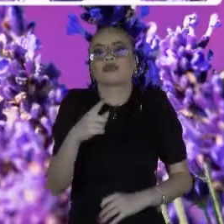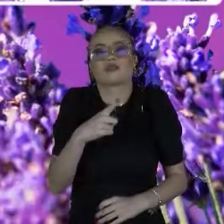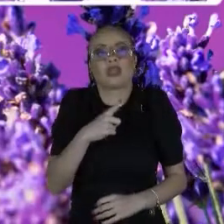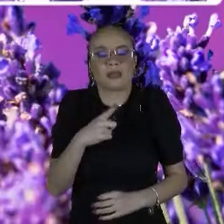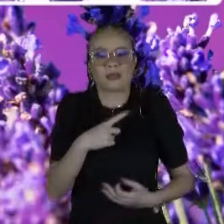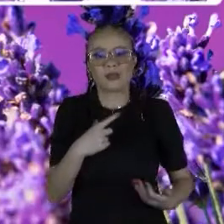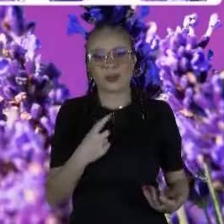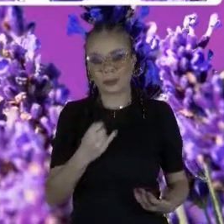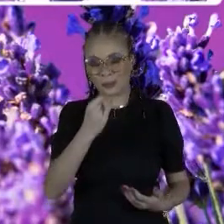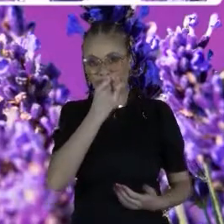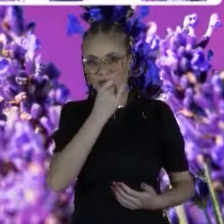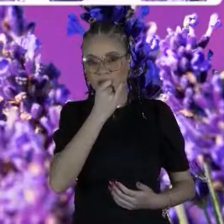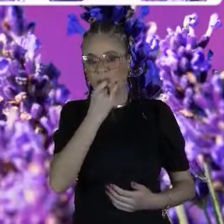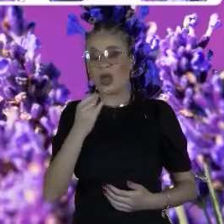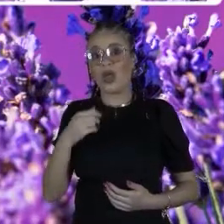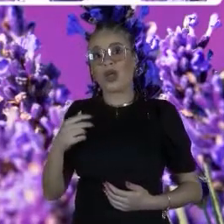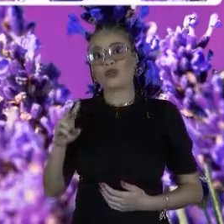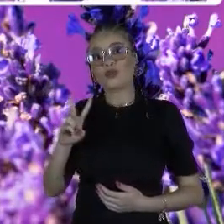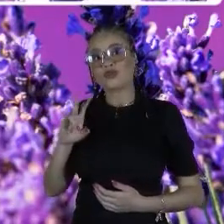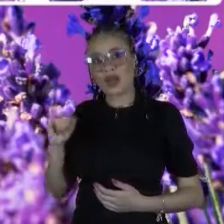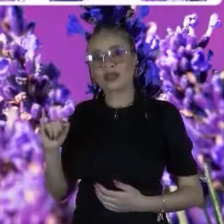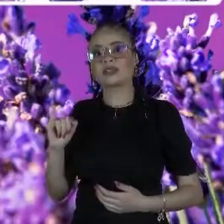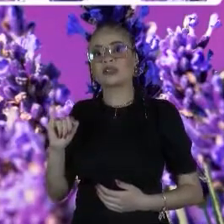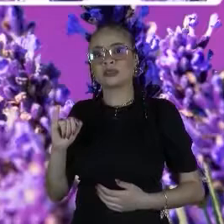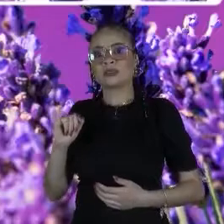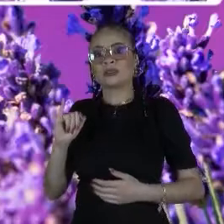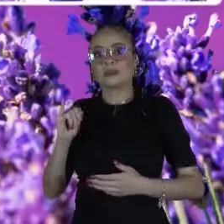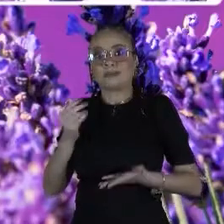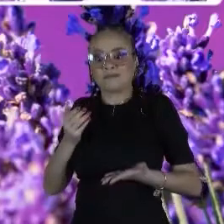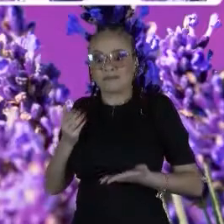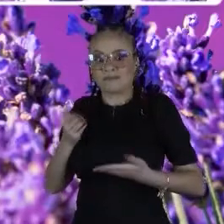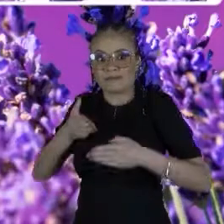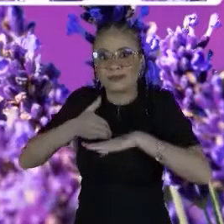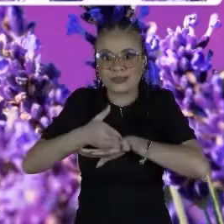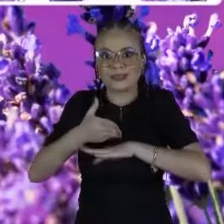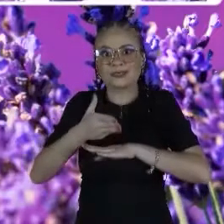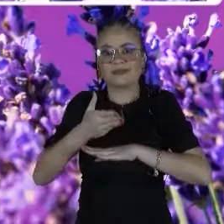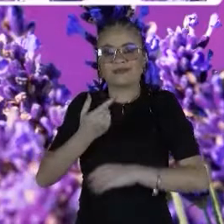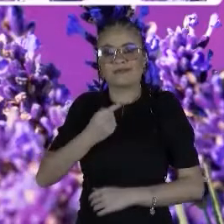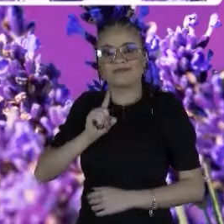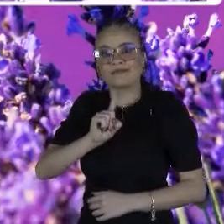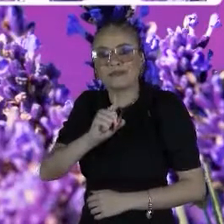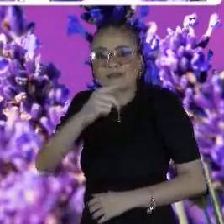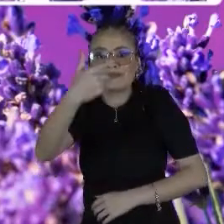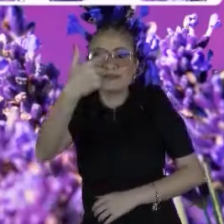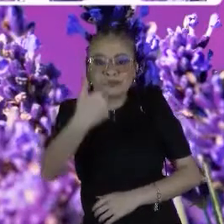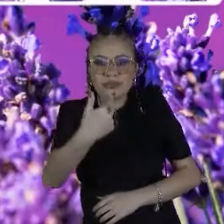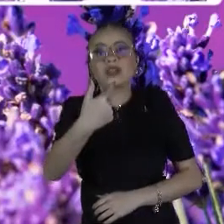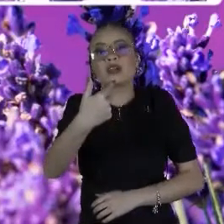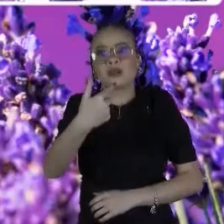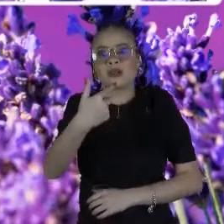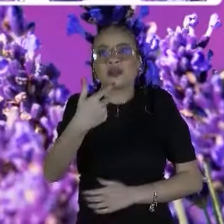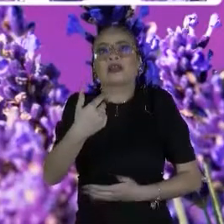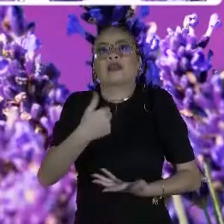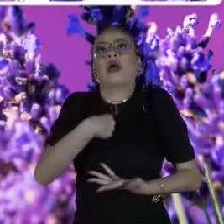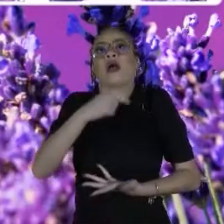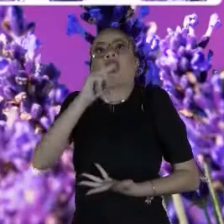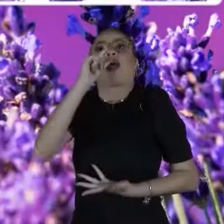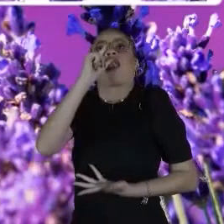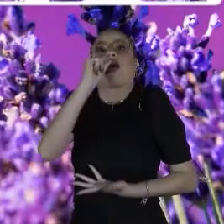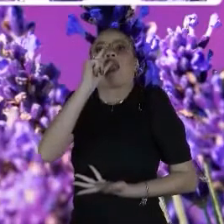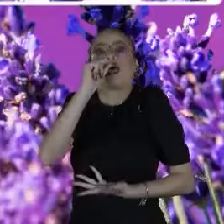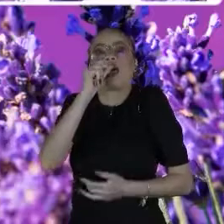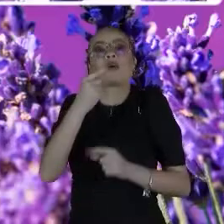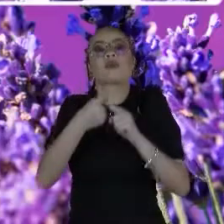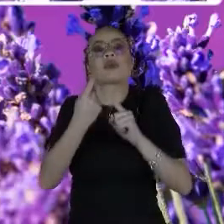hoje eu disse Por exemplo de entrar aqui no palco eu passei o óleo de lavanda né na minha garganta porque ele também é considerado o